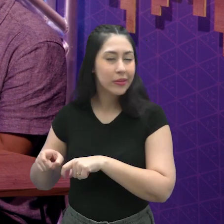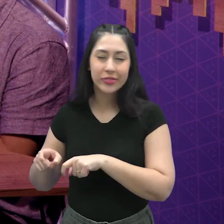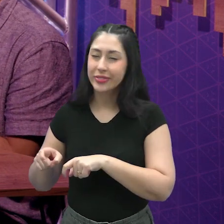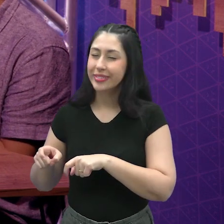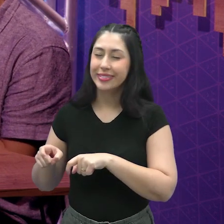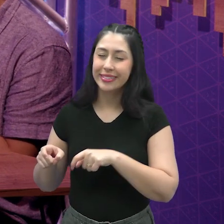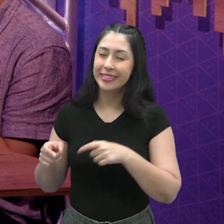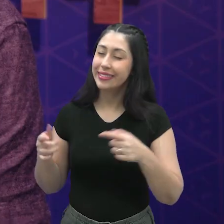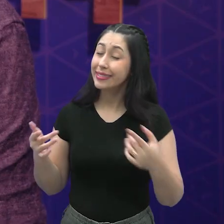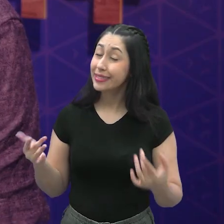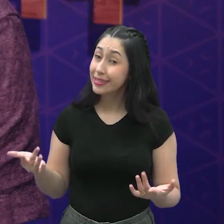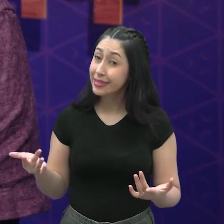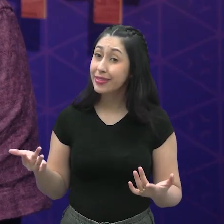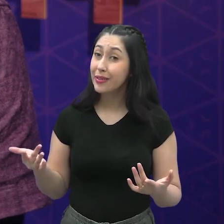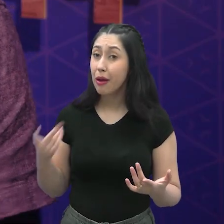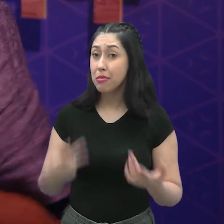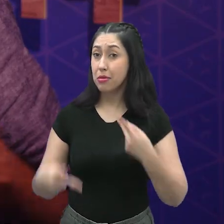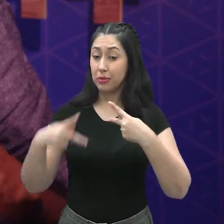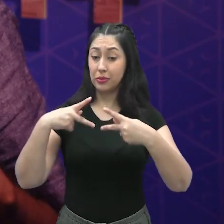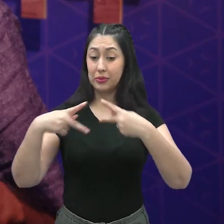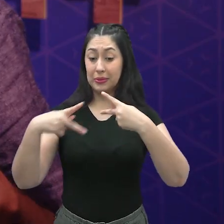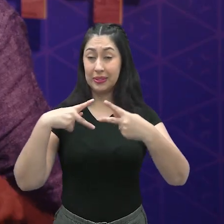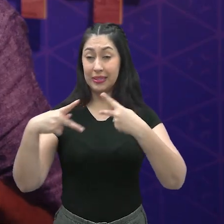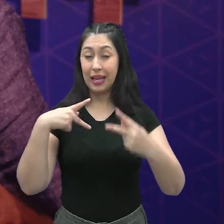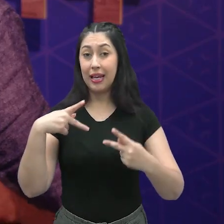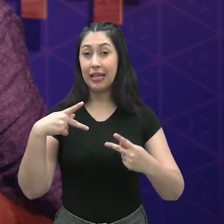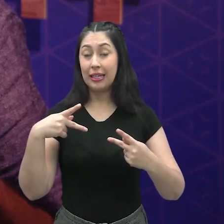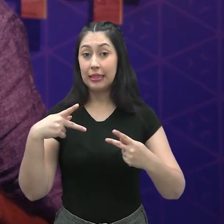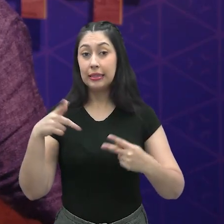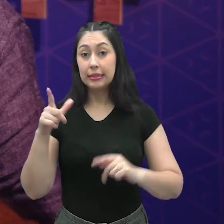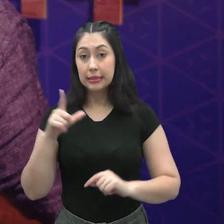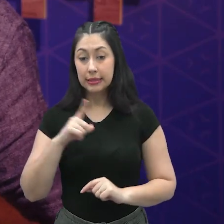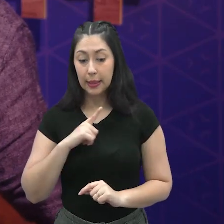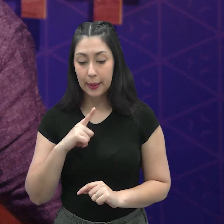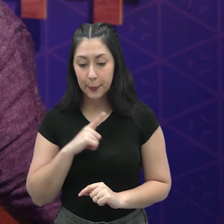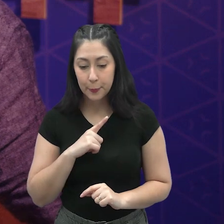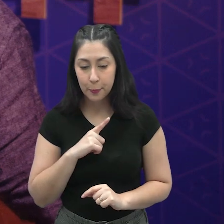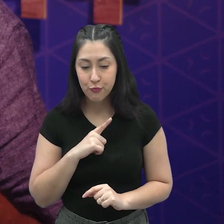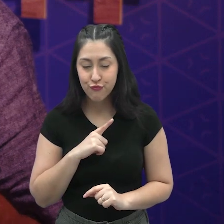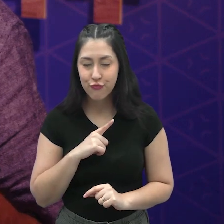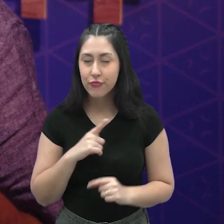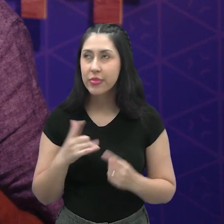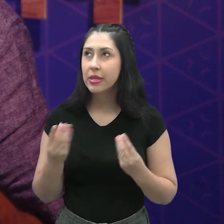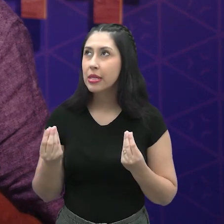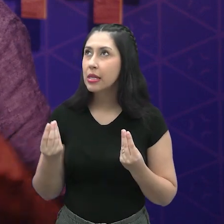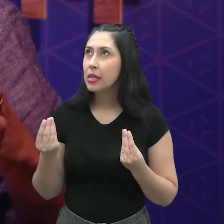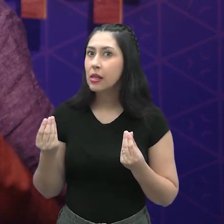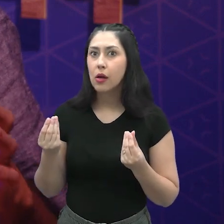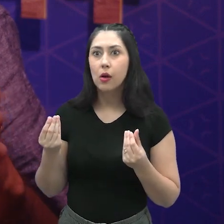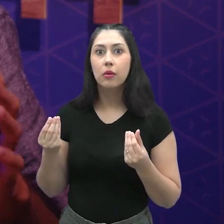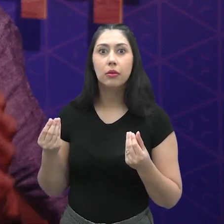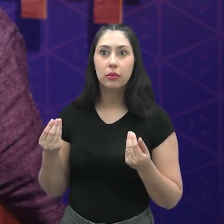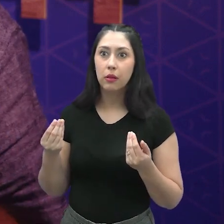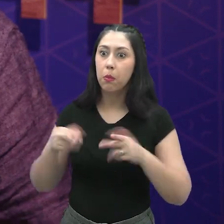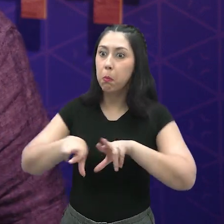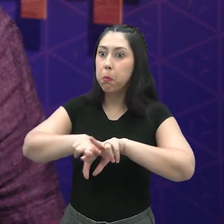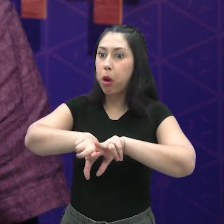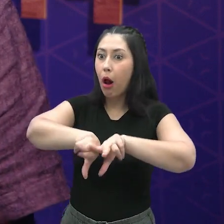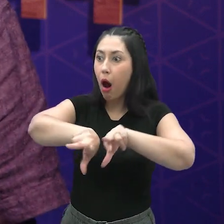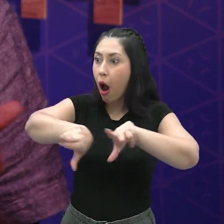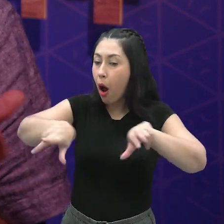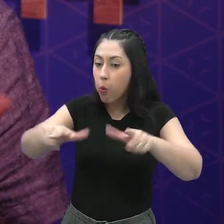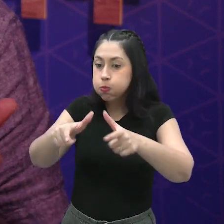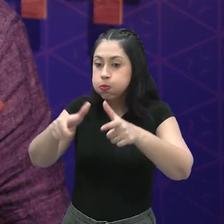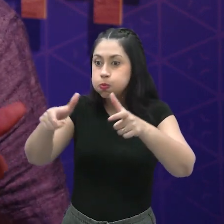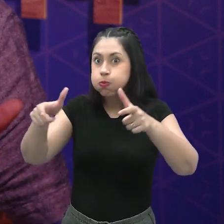roça, moraram da roça. E assim, aqui em São José dos Campos a gente tem parece que é uma unanimidade quase.